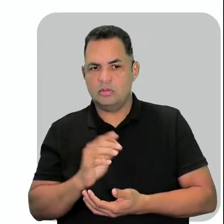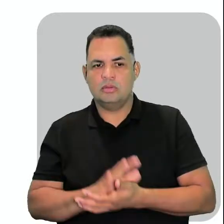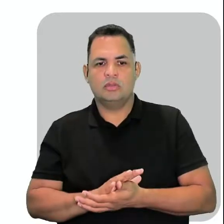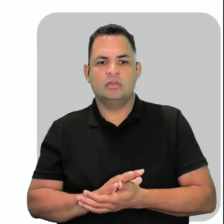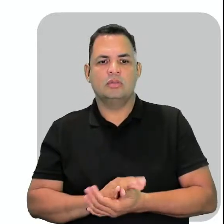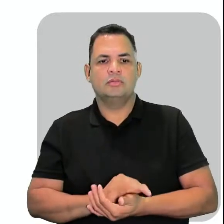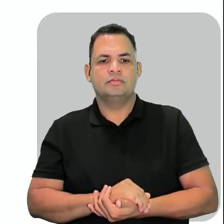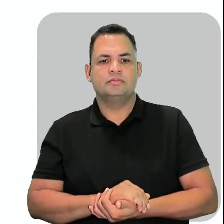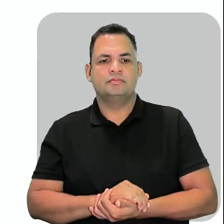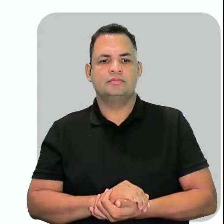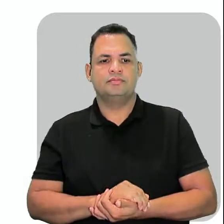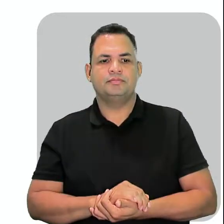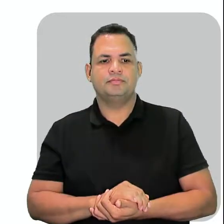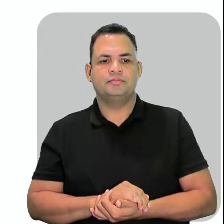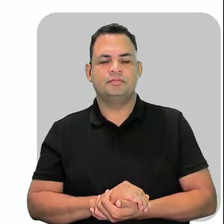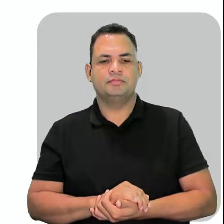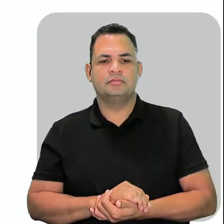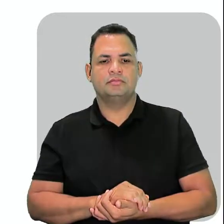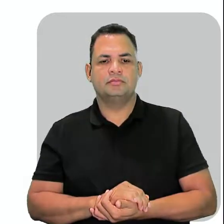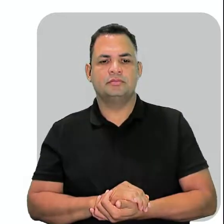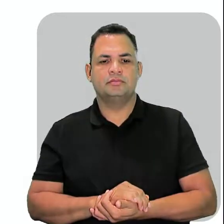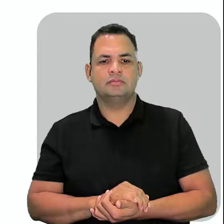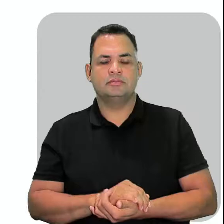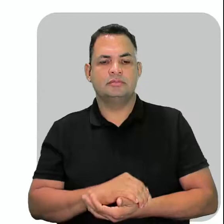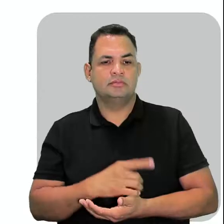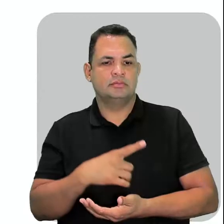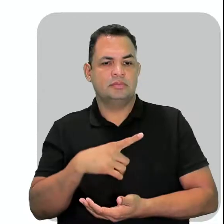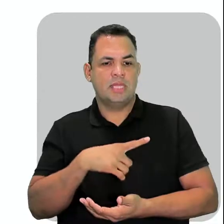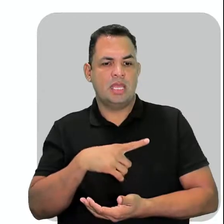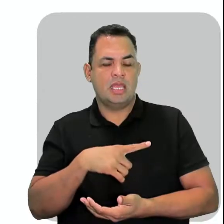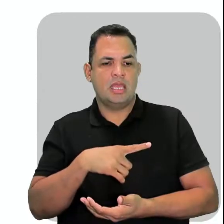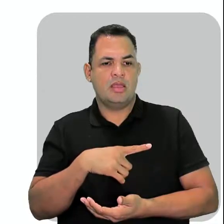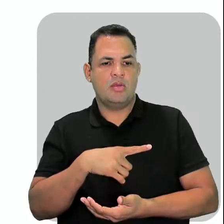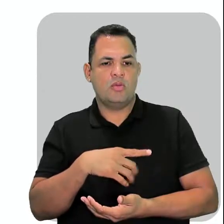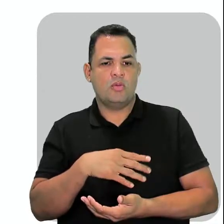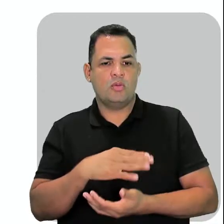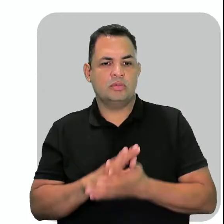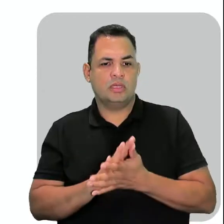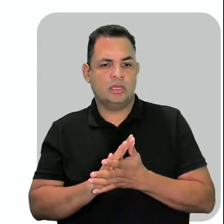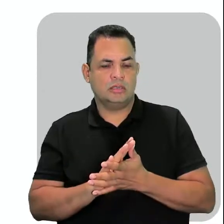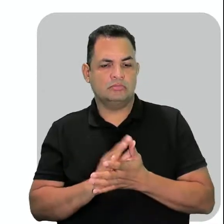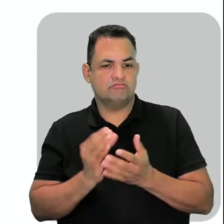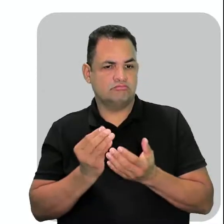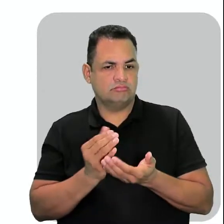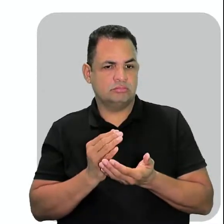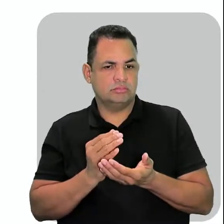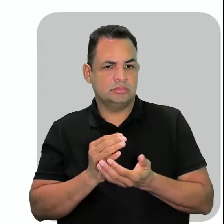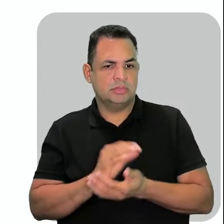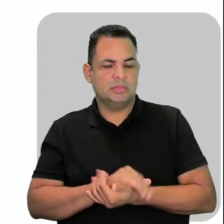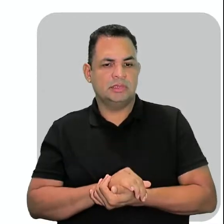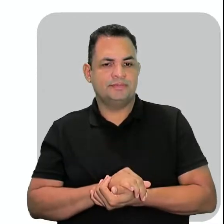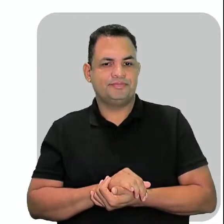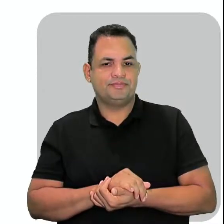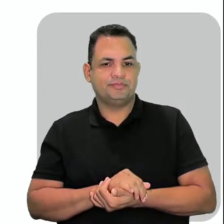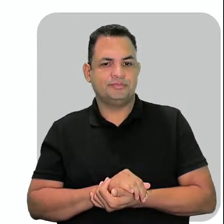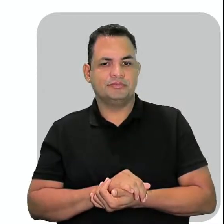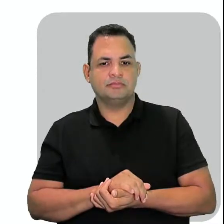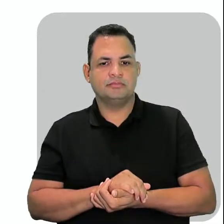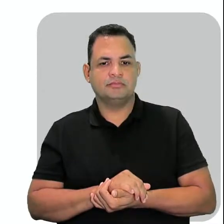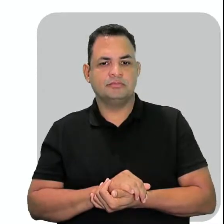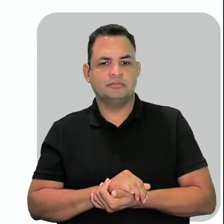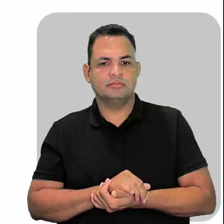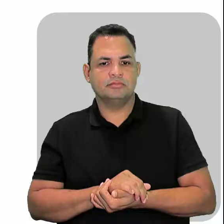o COOH. Aqui ele está numa forma condensada, mas ele é isso aqui,